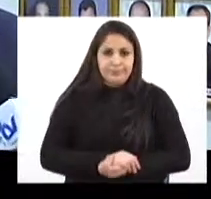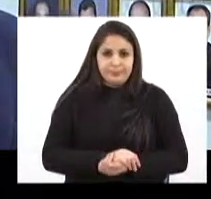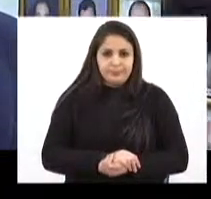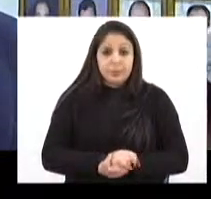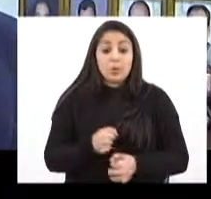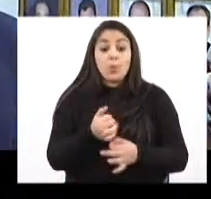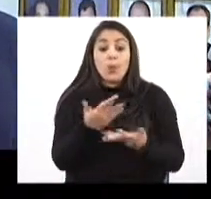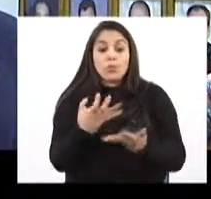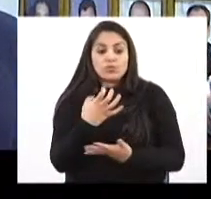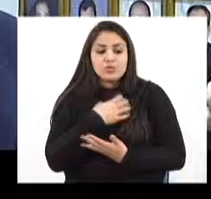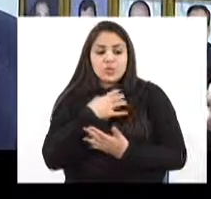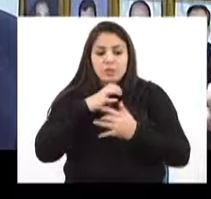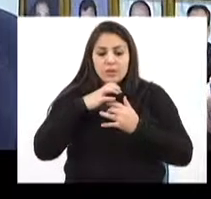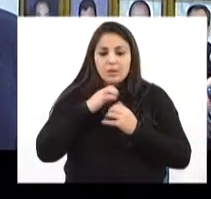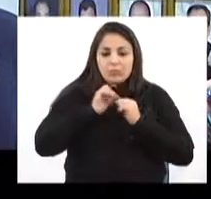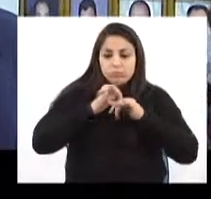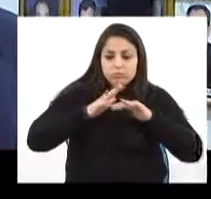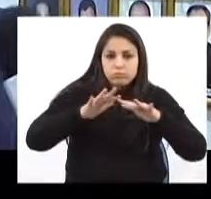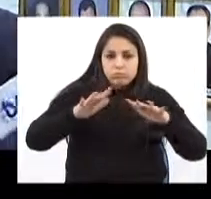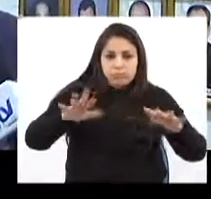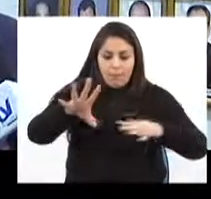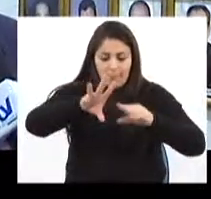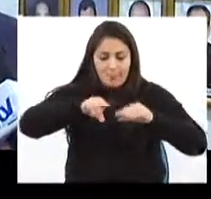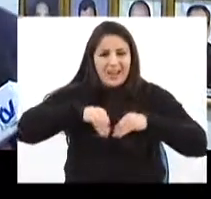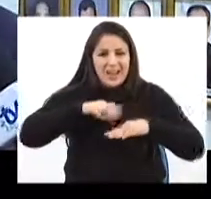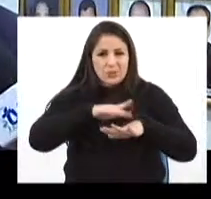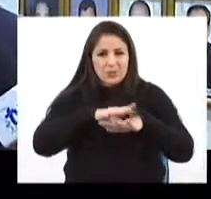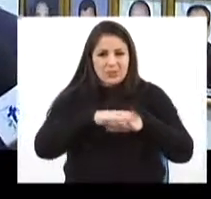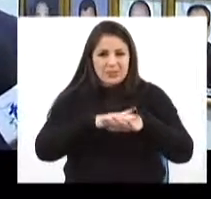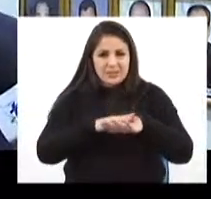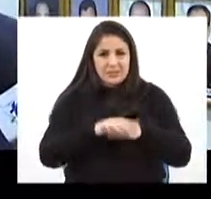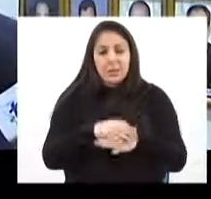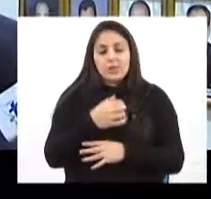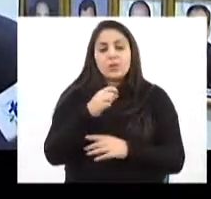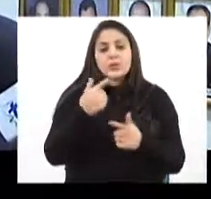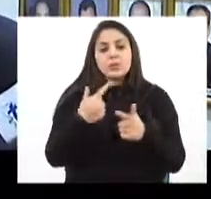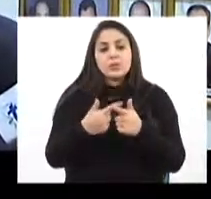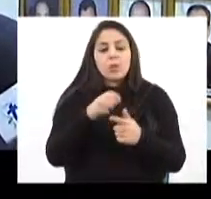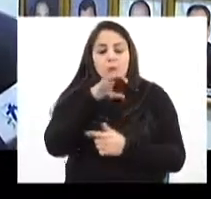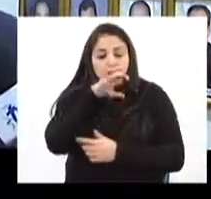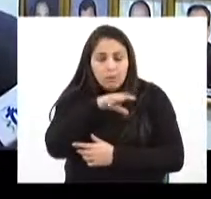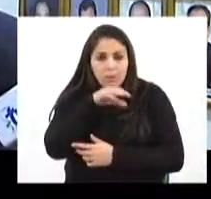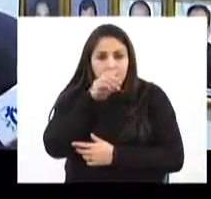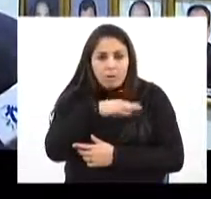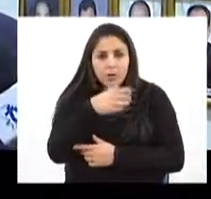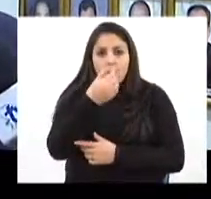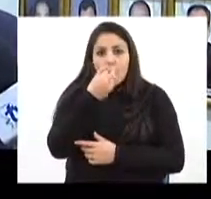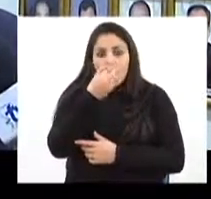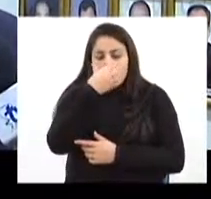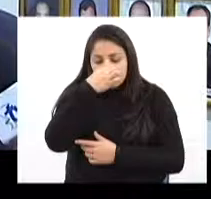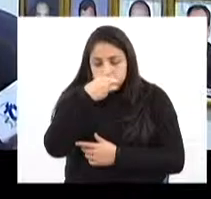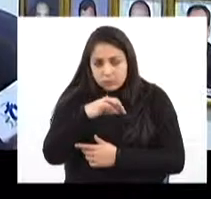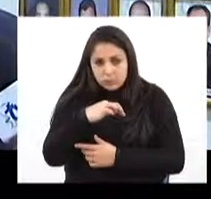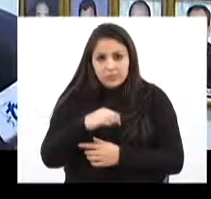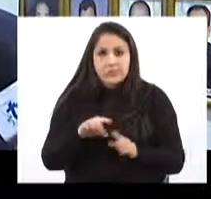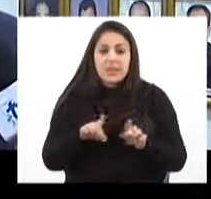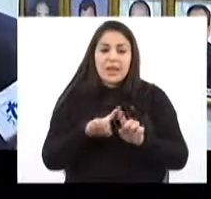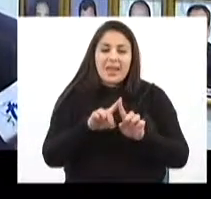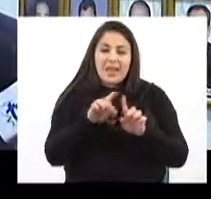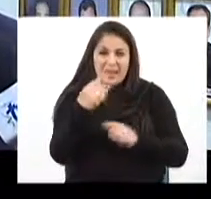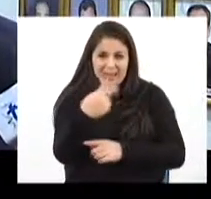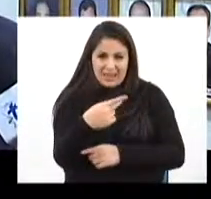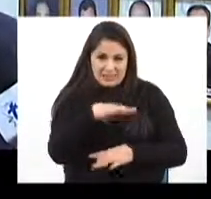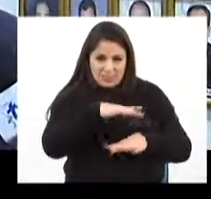pensar. E quais são as formas de contágio? Unicamente através do espirro e tosse.